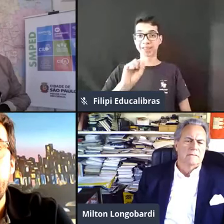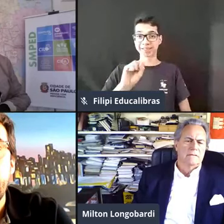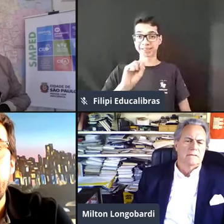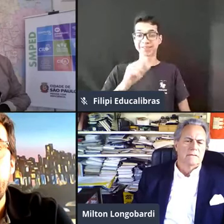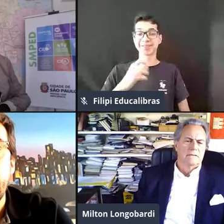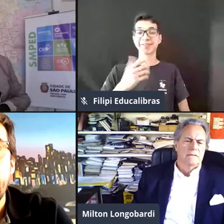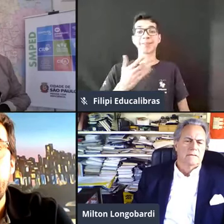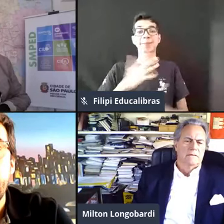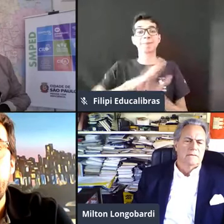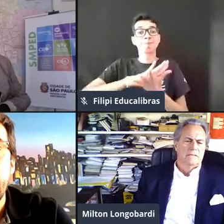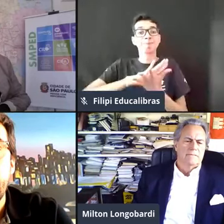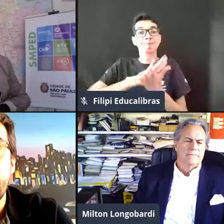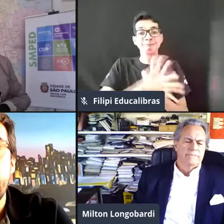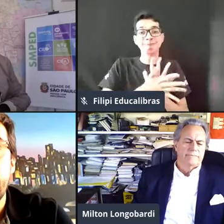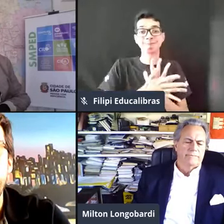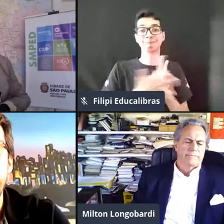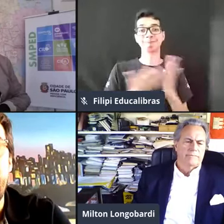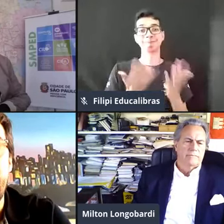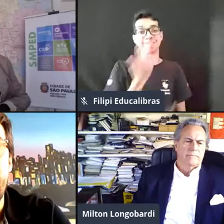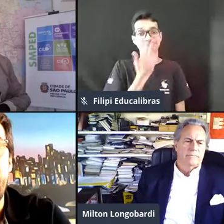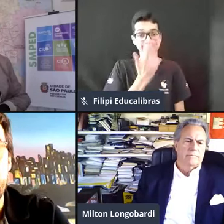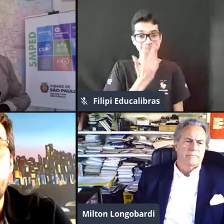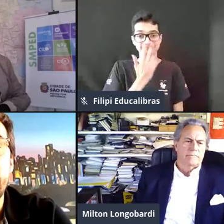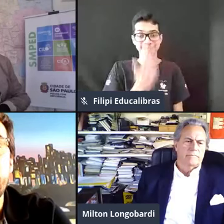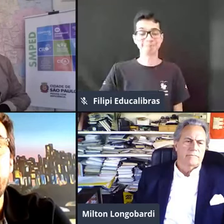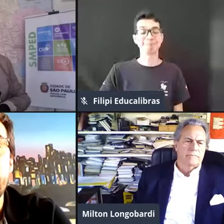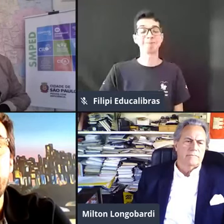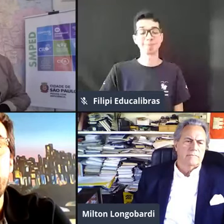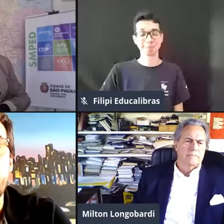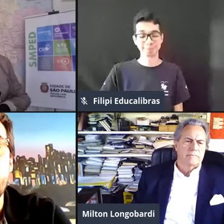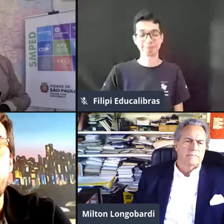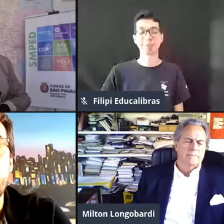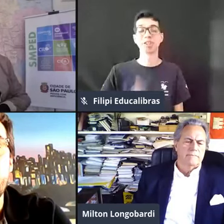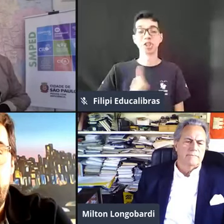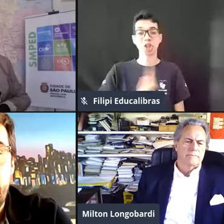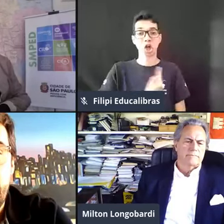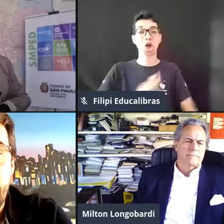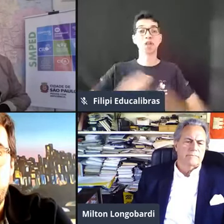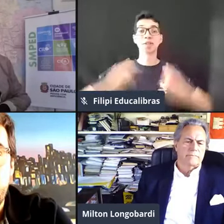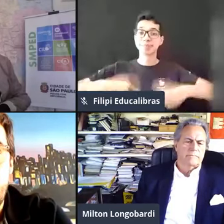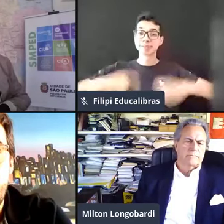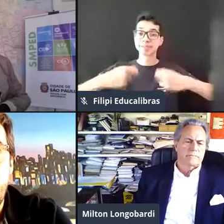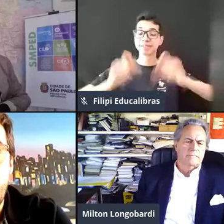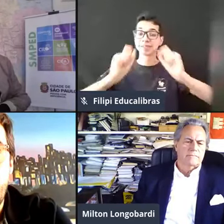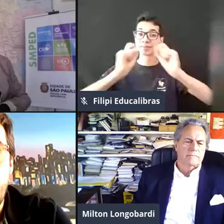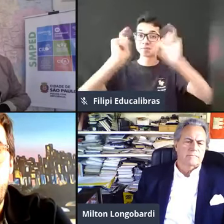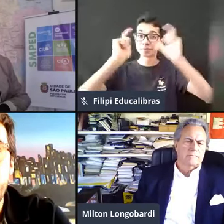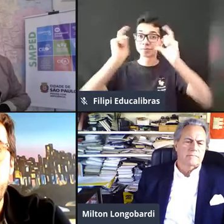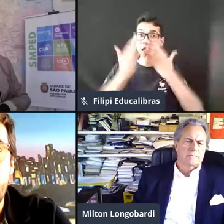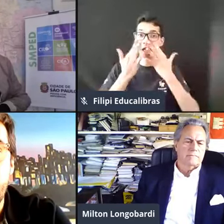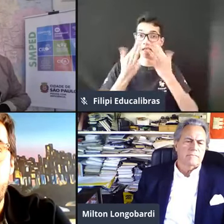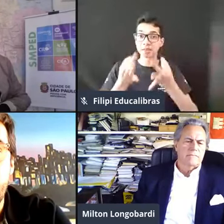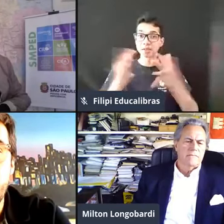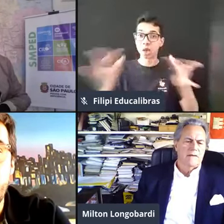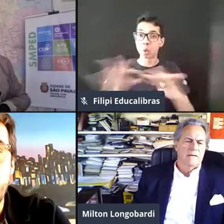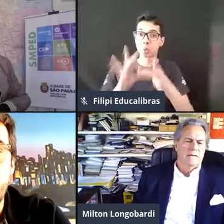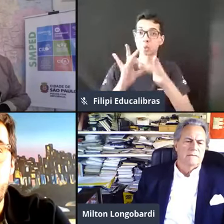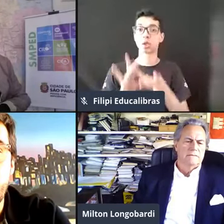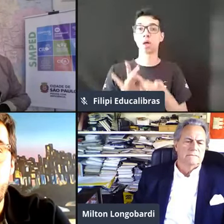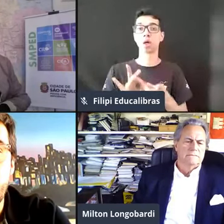E tem que estar alerta e unido. Ocupar o nosso lugar de fala.